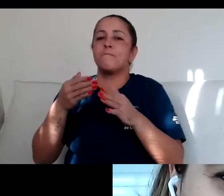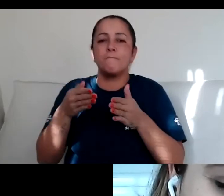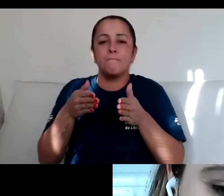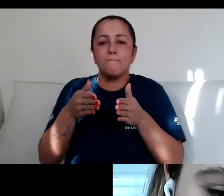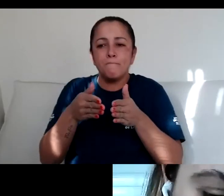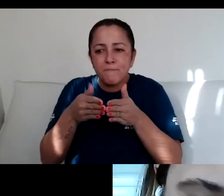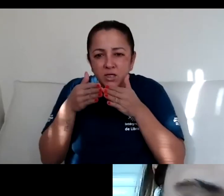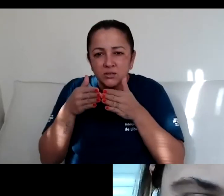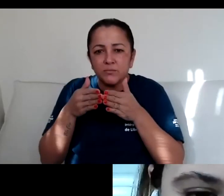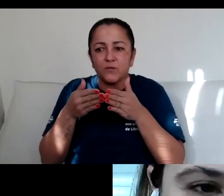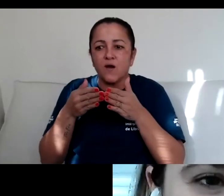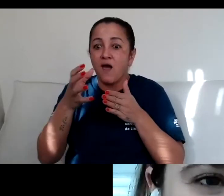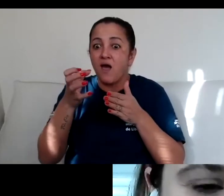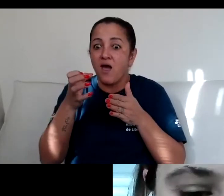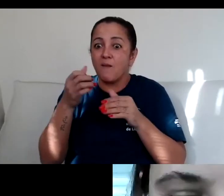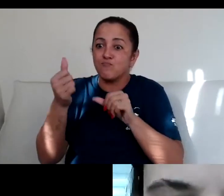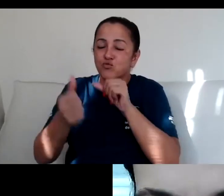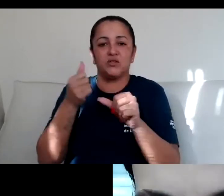mudança.